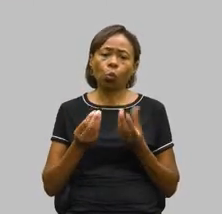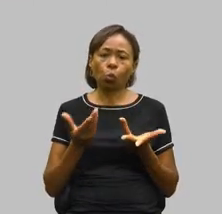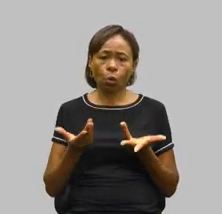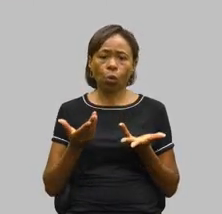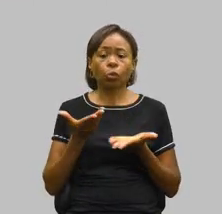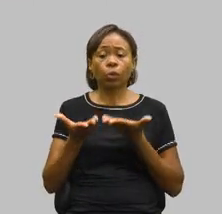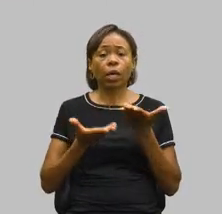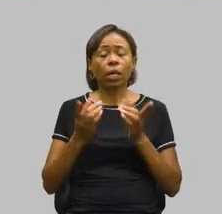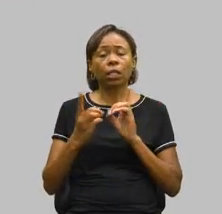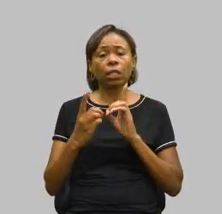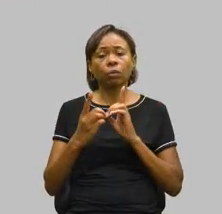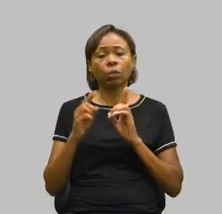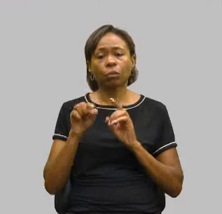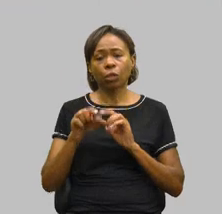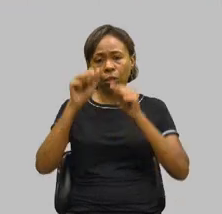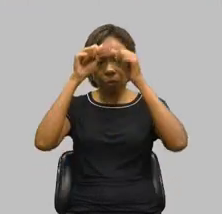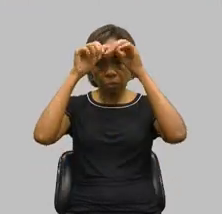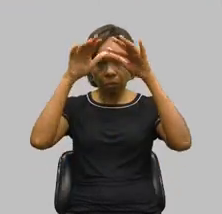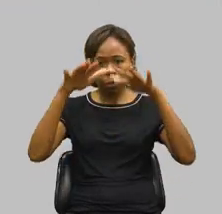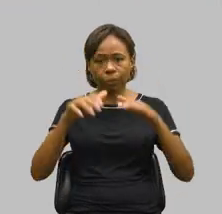dito para essa